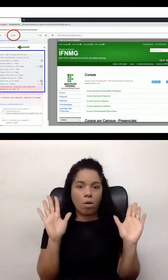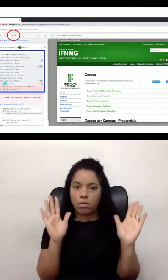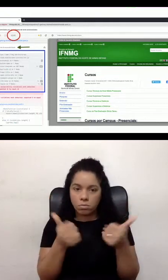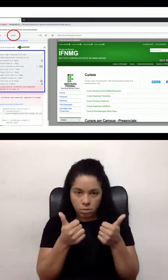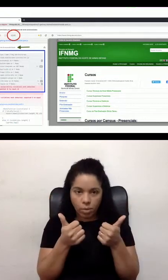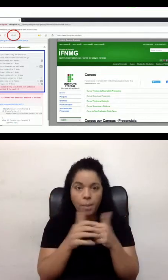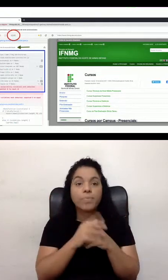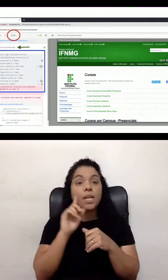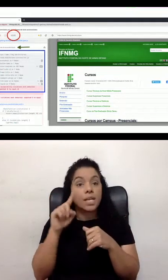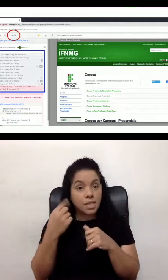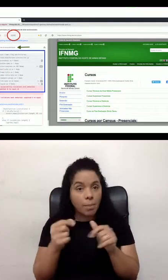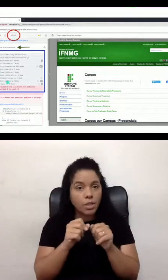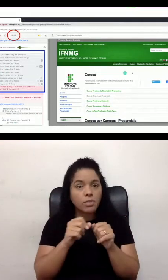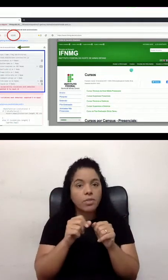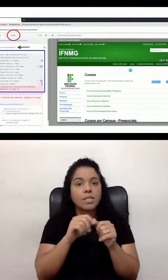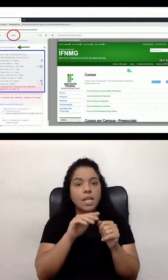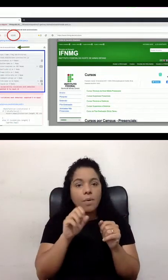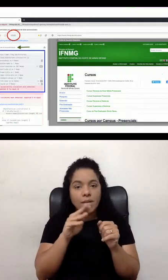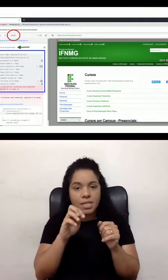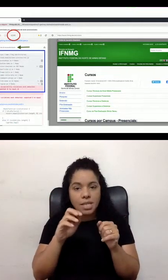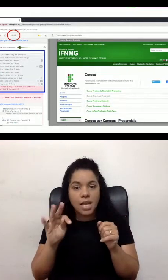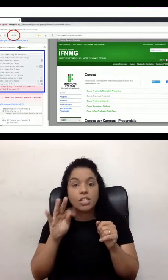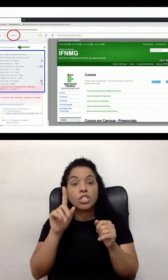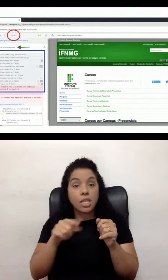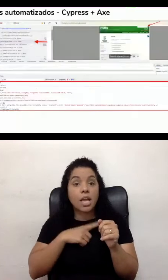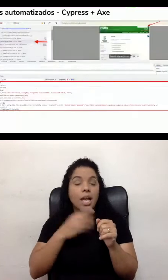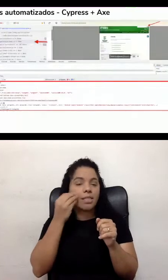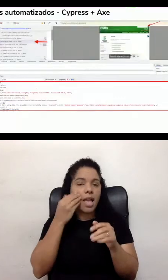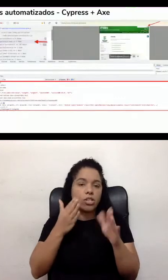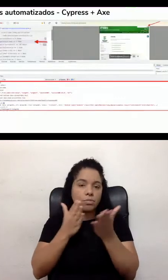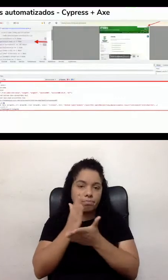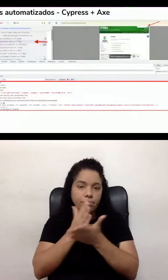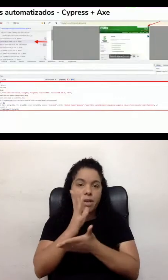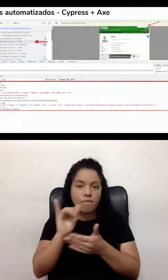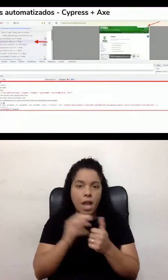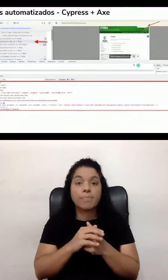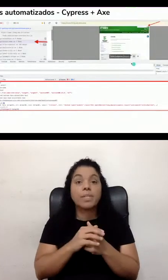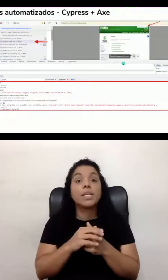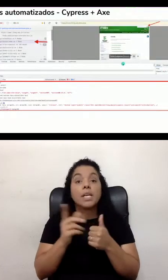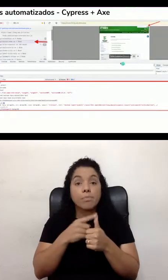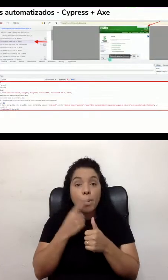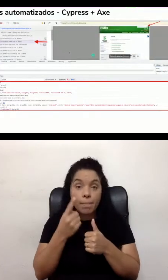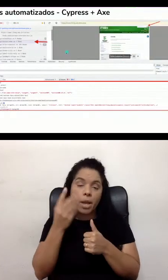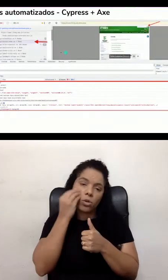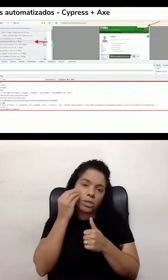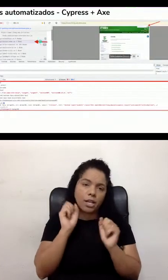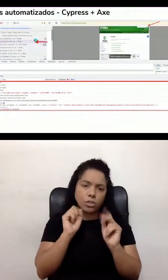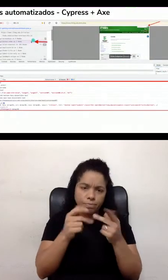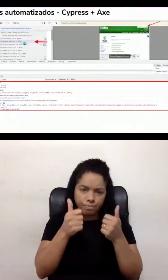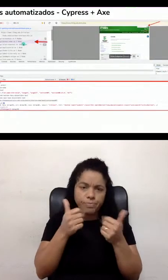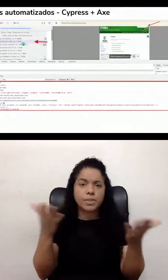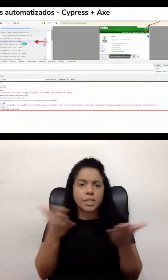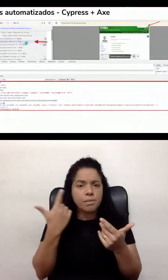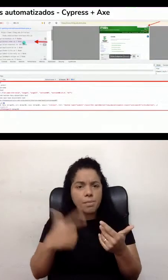tá? Mas depois que você fizer os acertos, seus testes vão passar. Beleza, esse é meu primeiro teste. Aí, eu quero